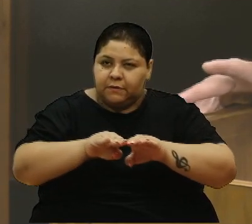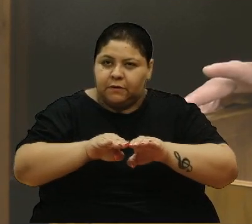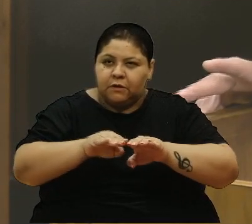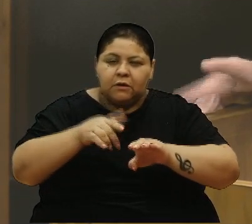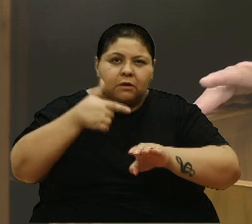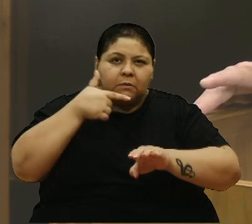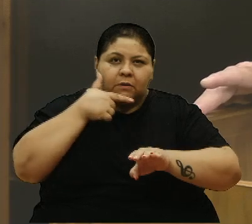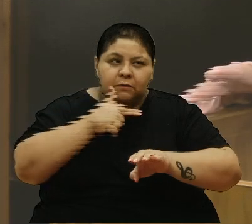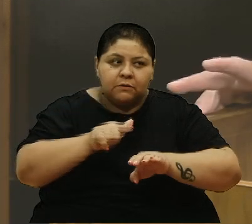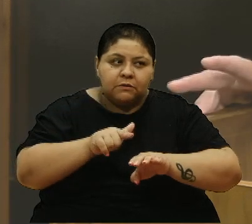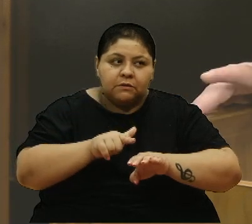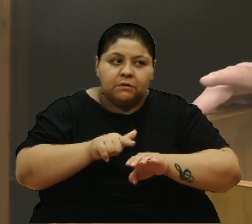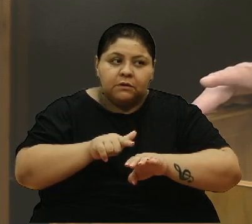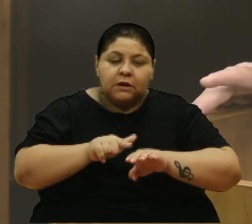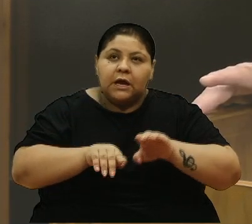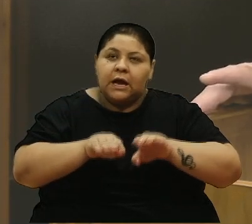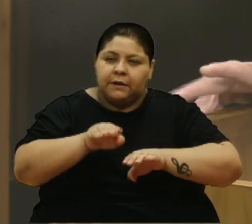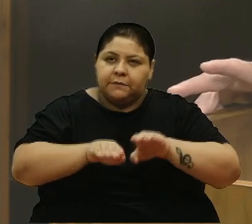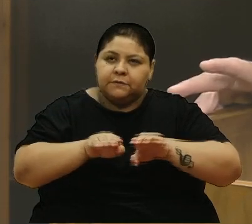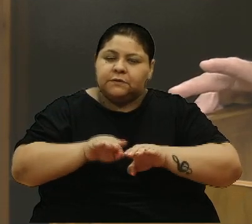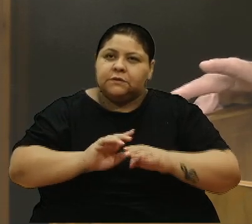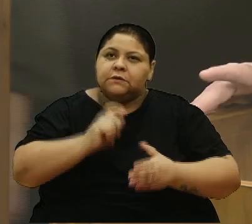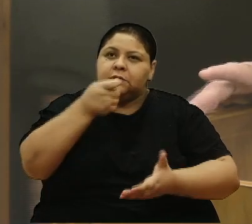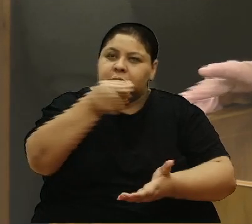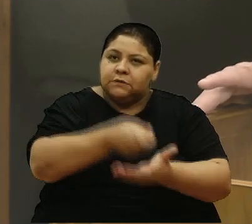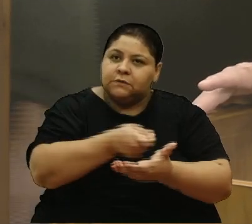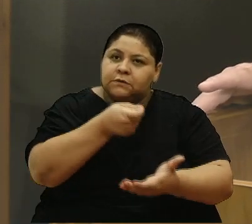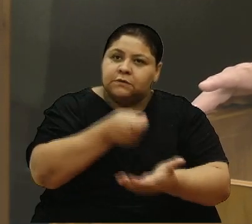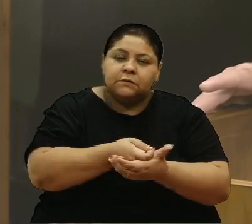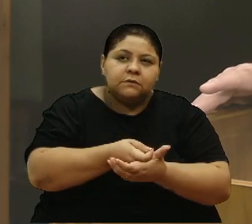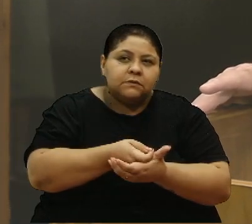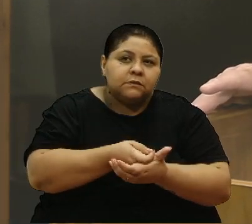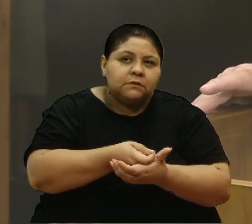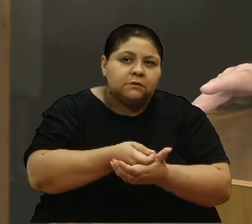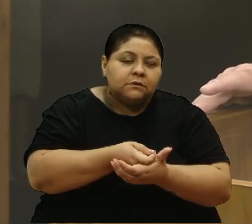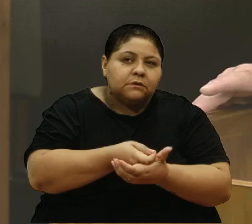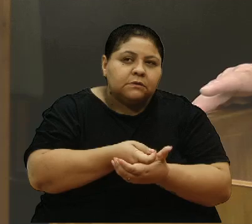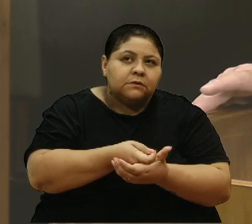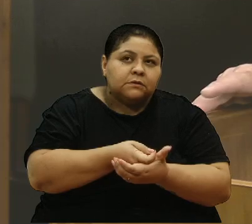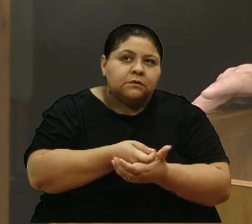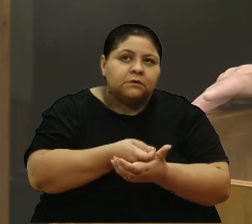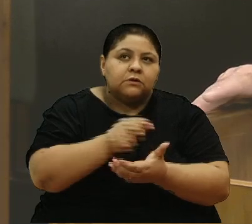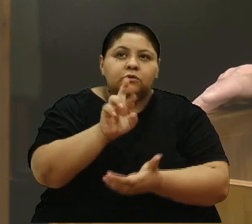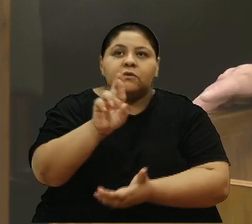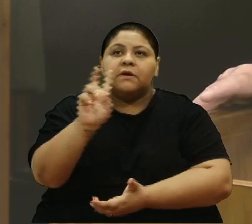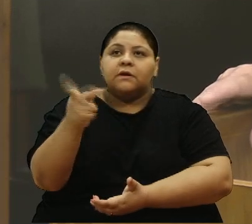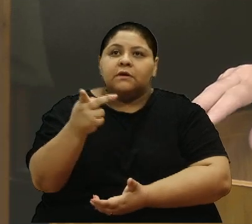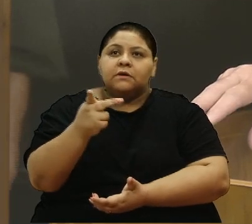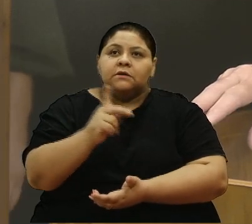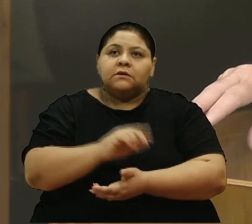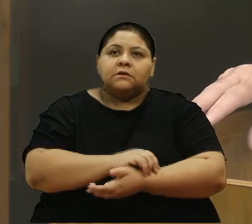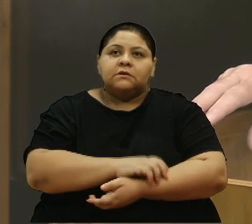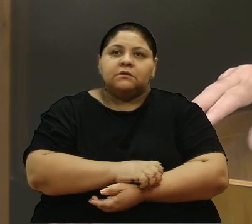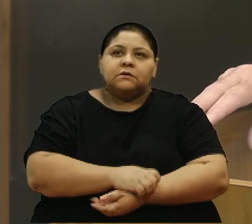conseguirmos ter dinheiro para pagamento, principalmente da folha de pagamento.